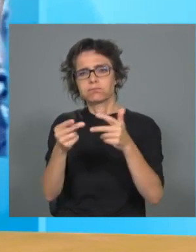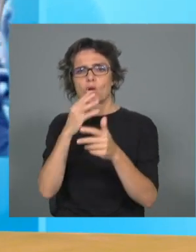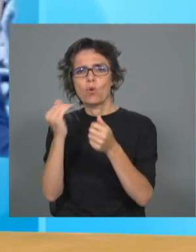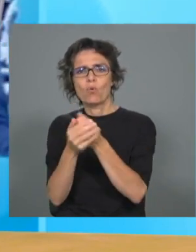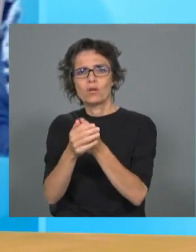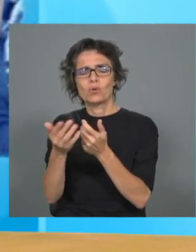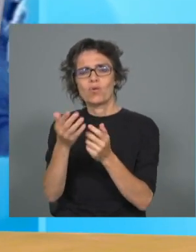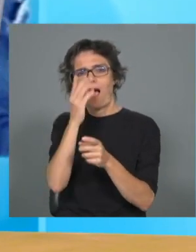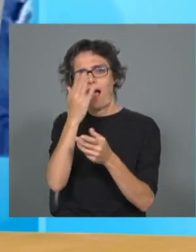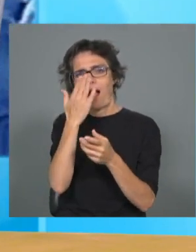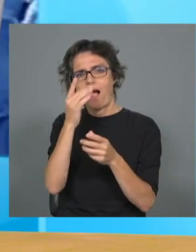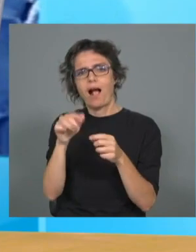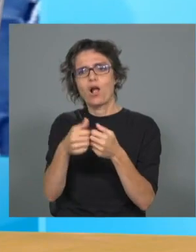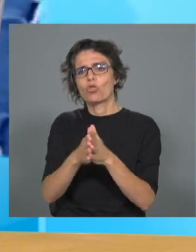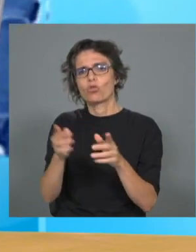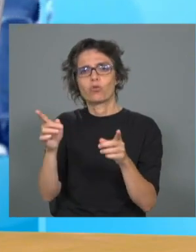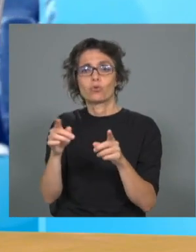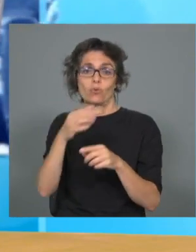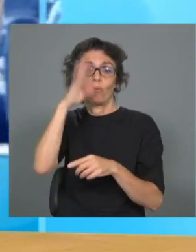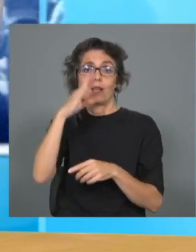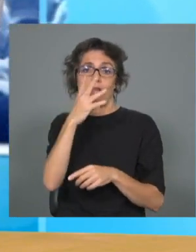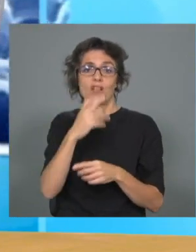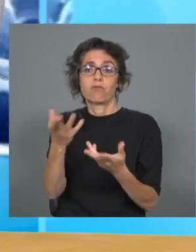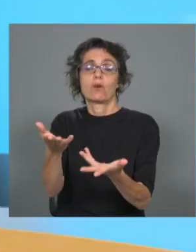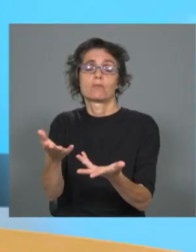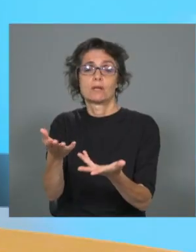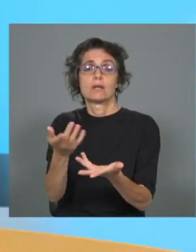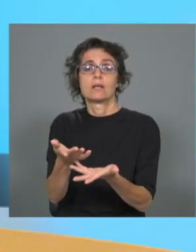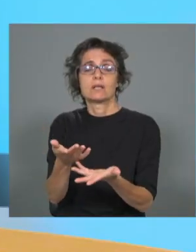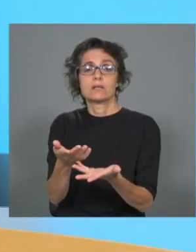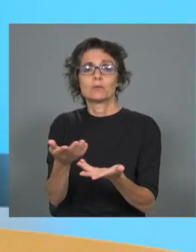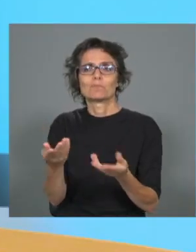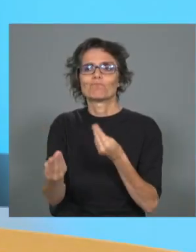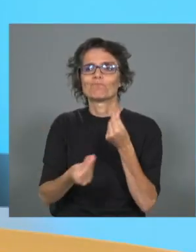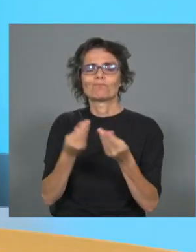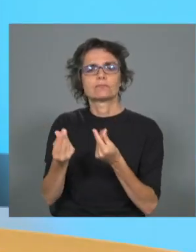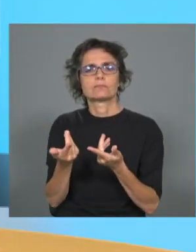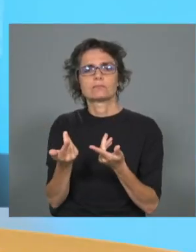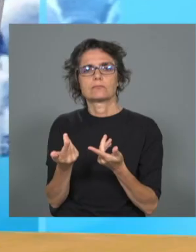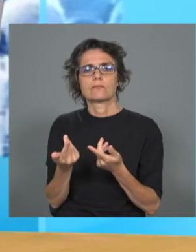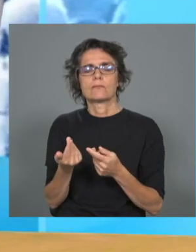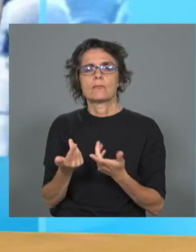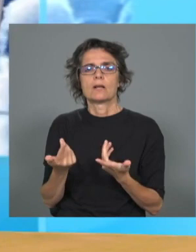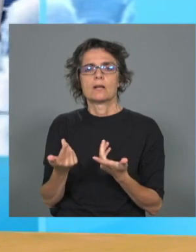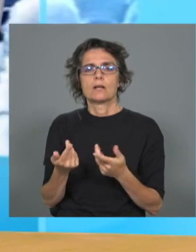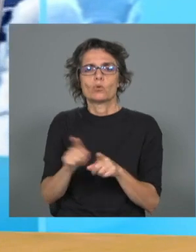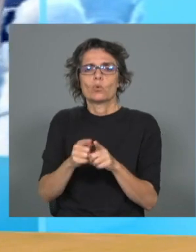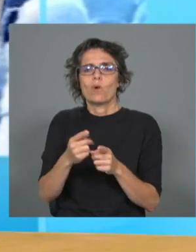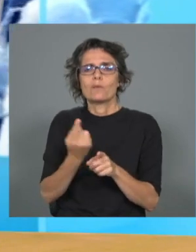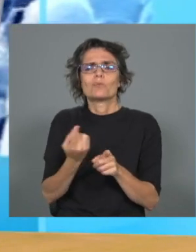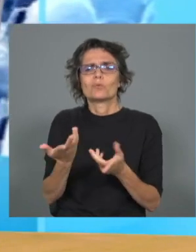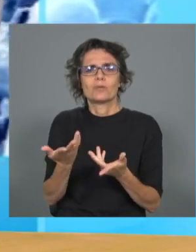não pode ser aqui... A idade da reforma. Exatamente, não pode ser aqui encarado como uma fatalidade, mas tudo isto são